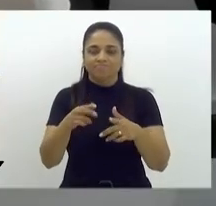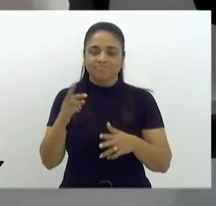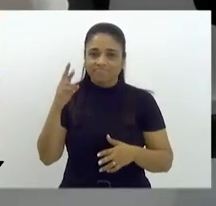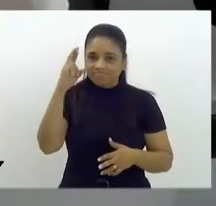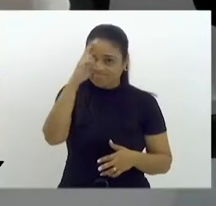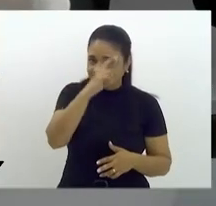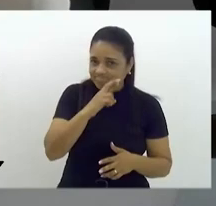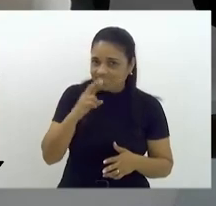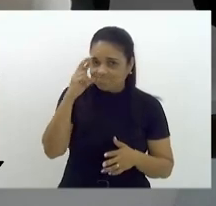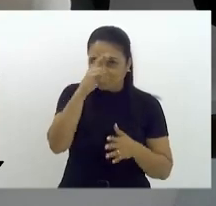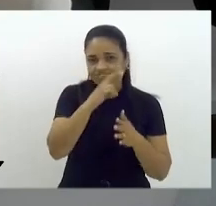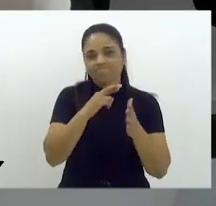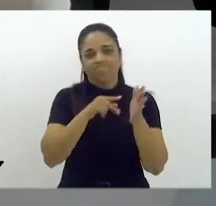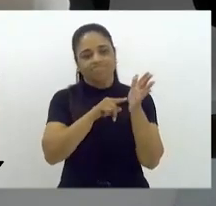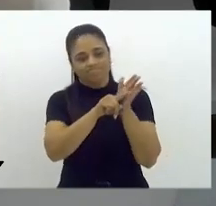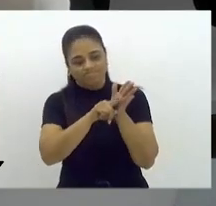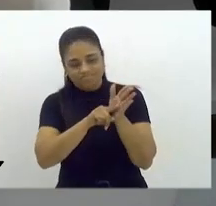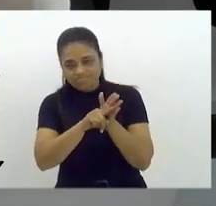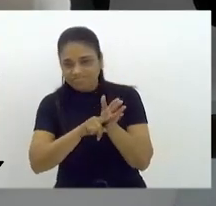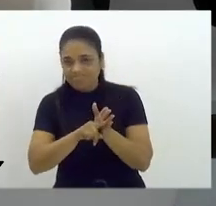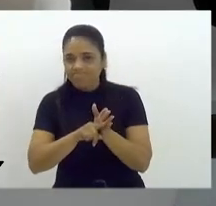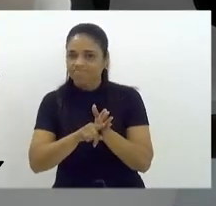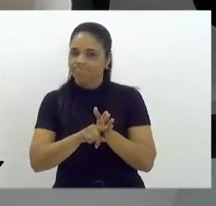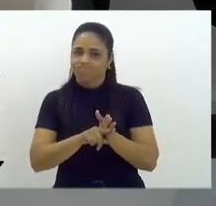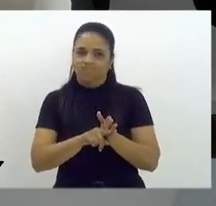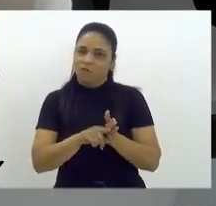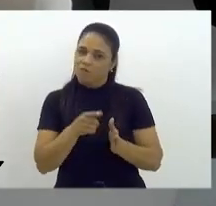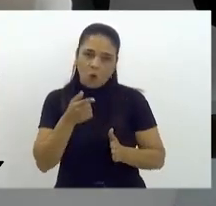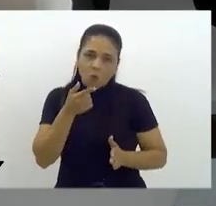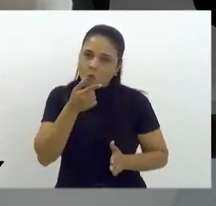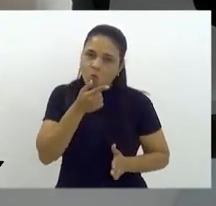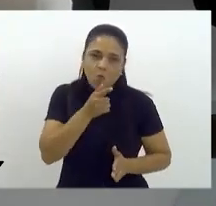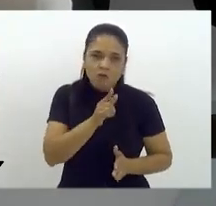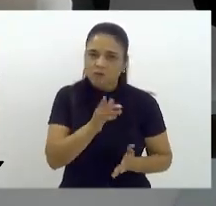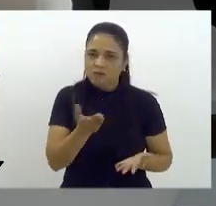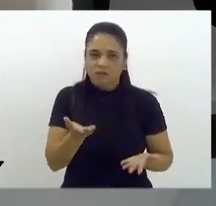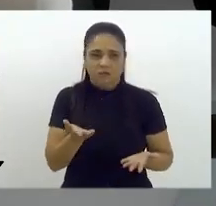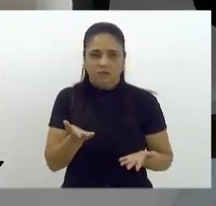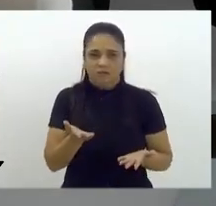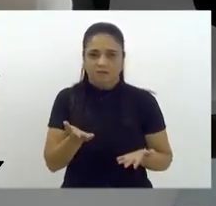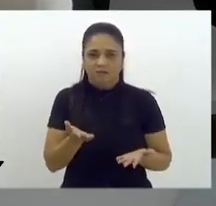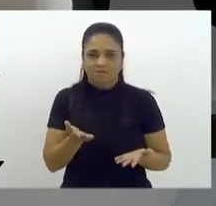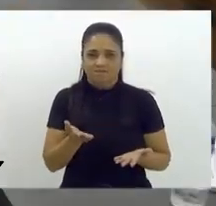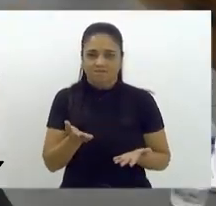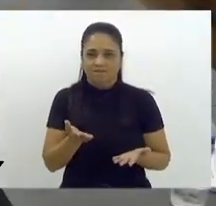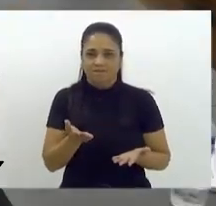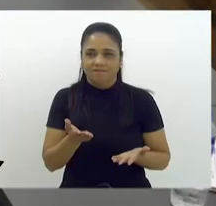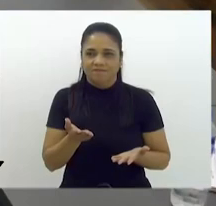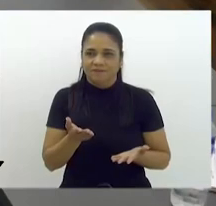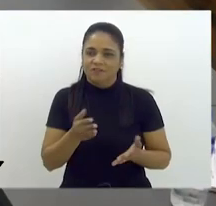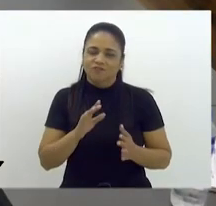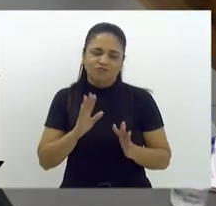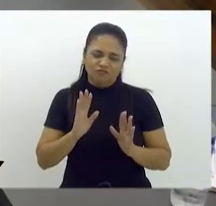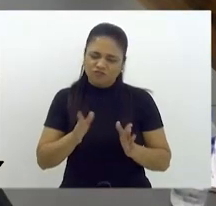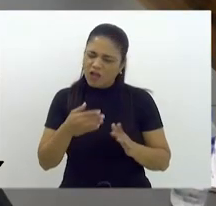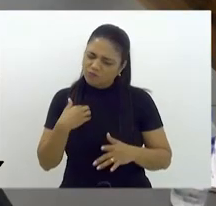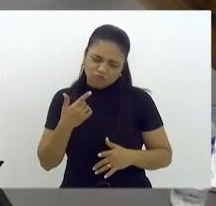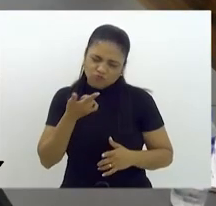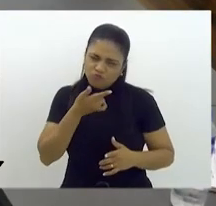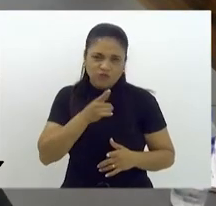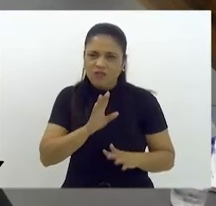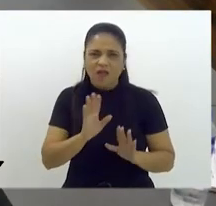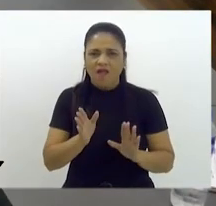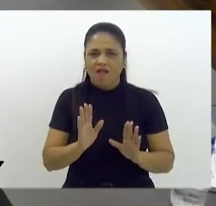da investigação nós não vamos conseguir resultados Em Curto acho que não já não estamos conseguindo